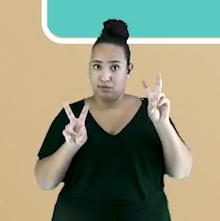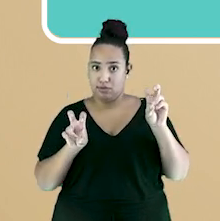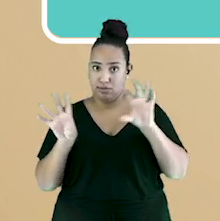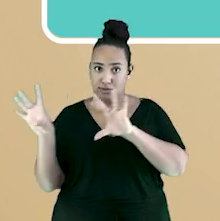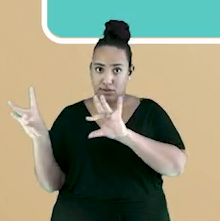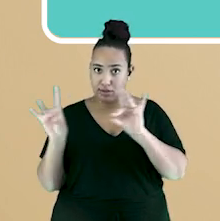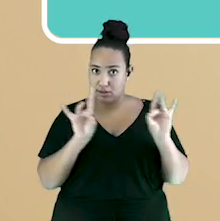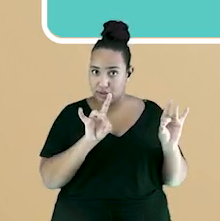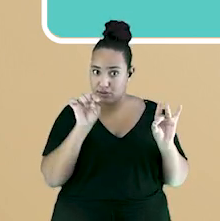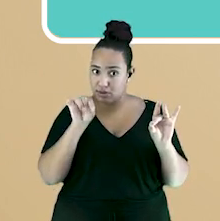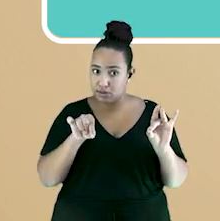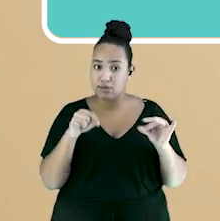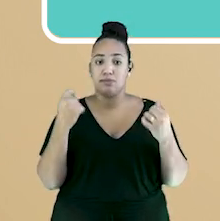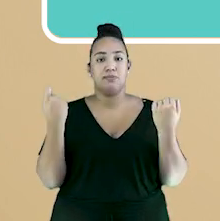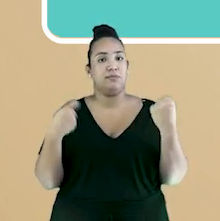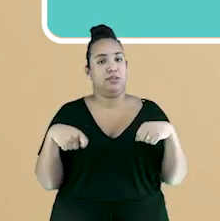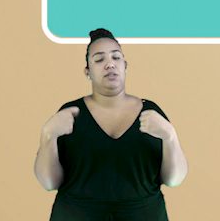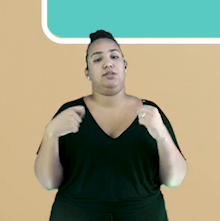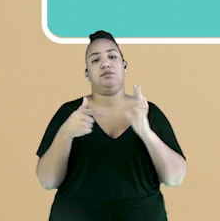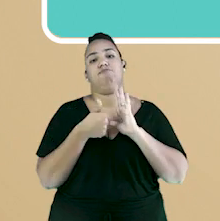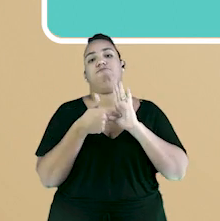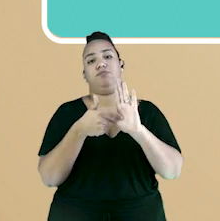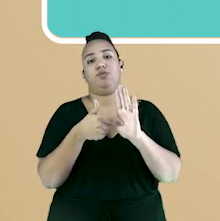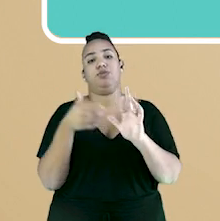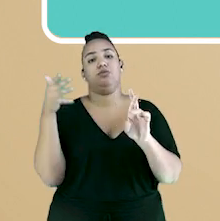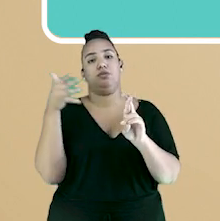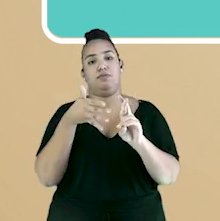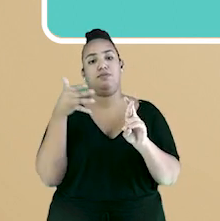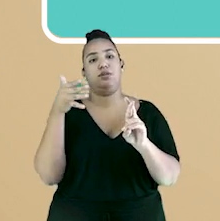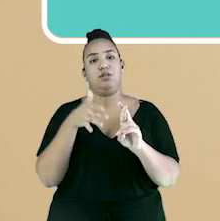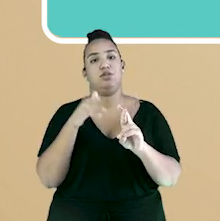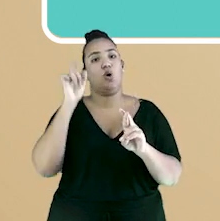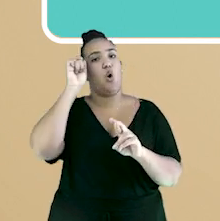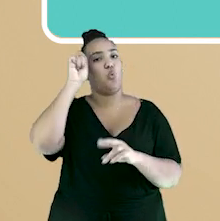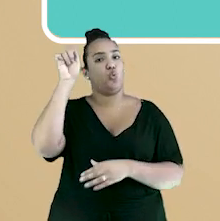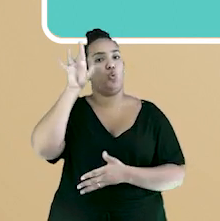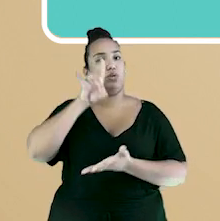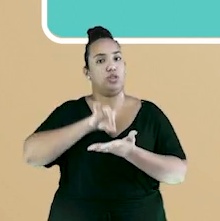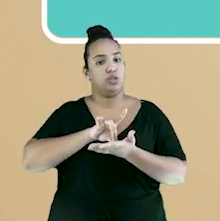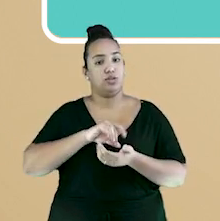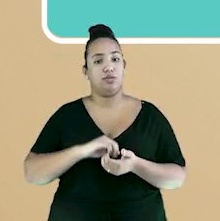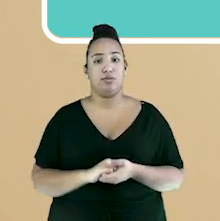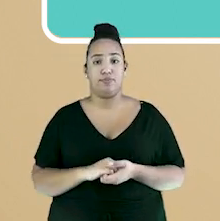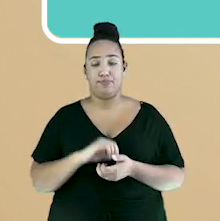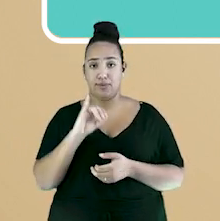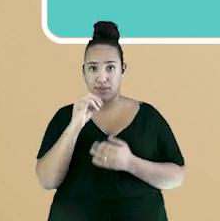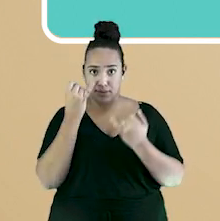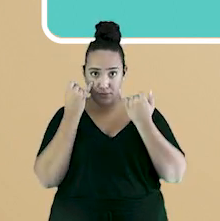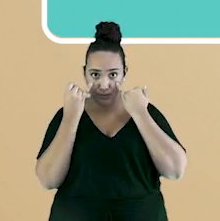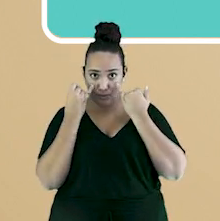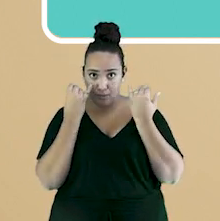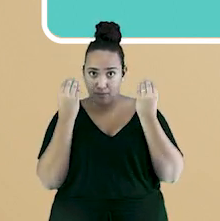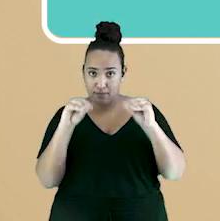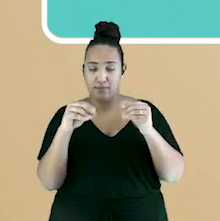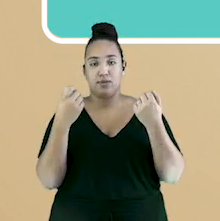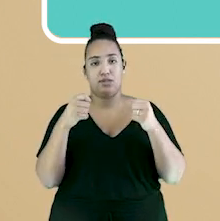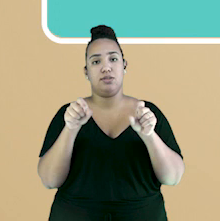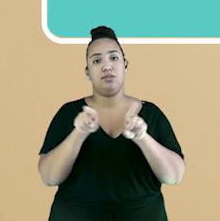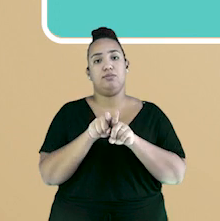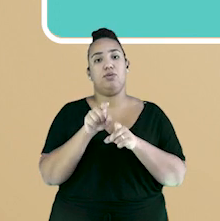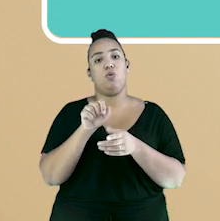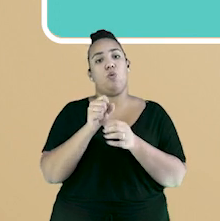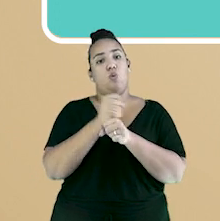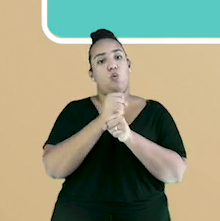indireta, é extremamente necessário indicar o autor do texto original e, caso seja informado, colocar o ano de publicação da